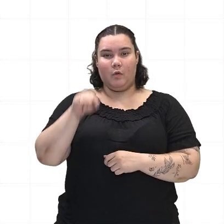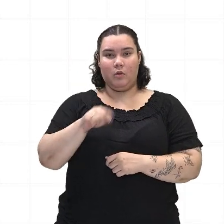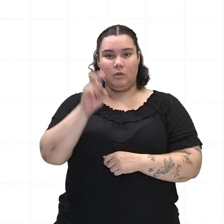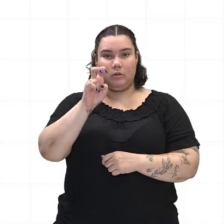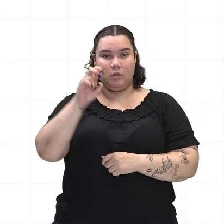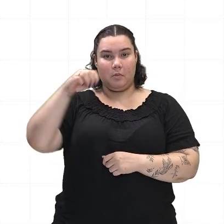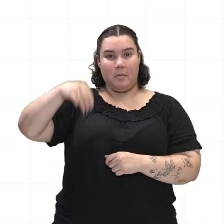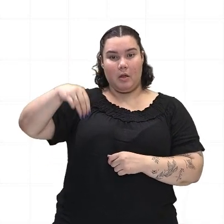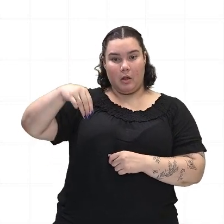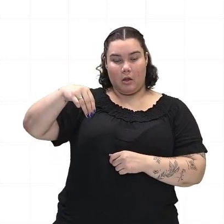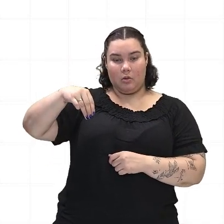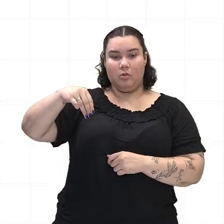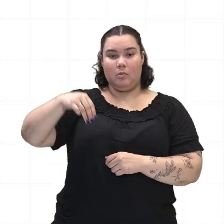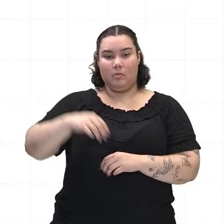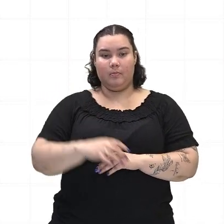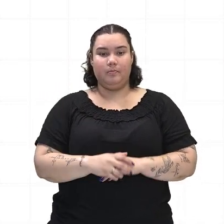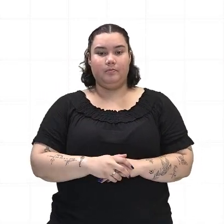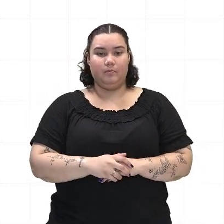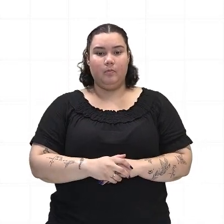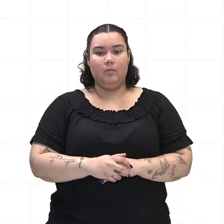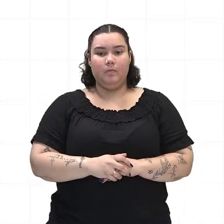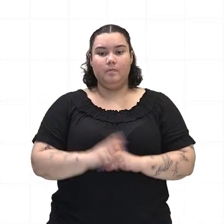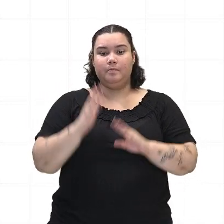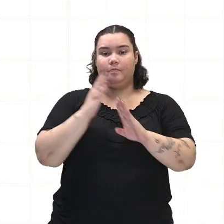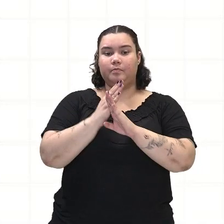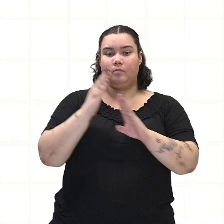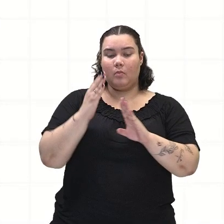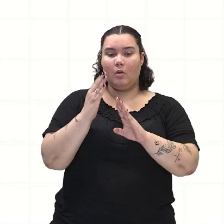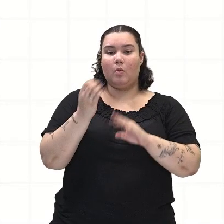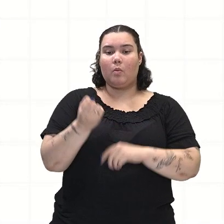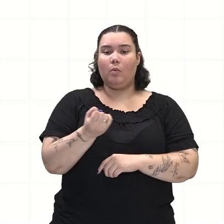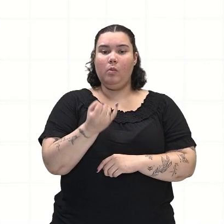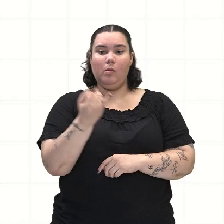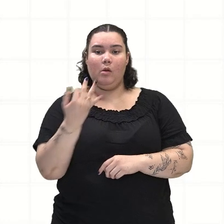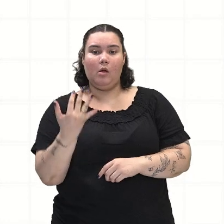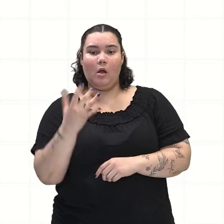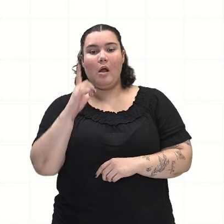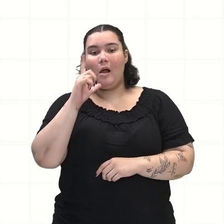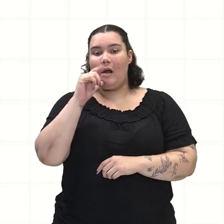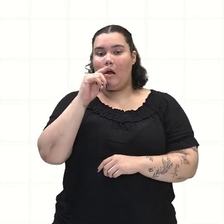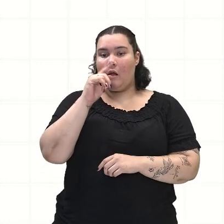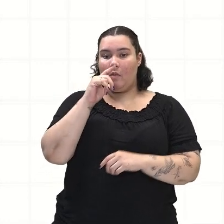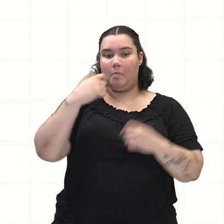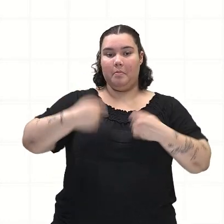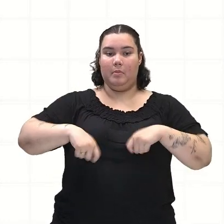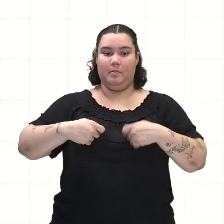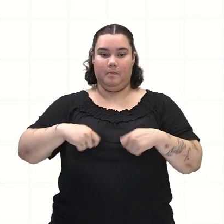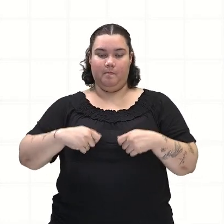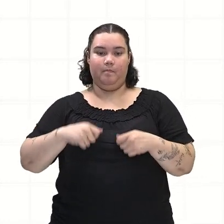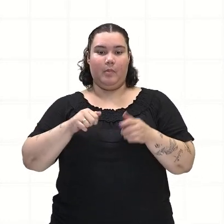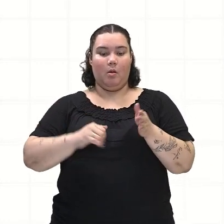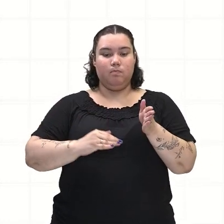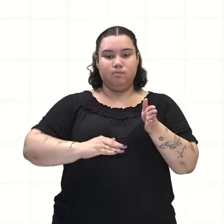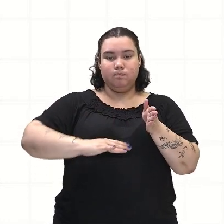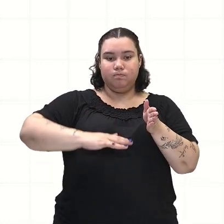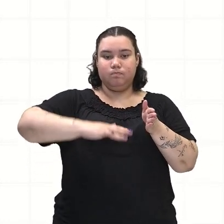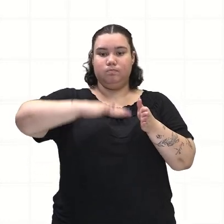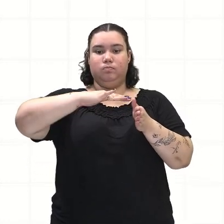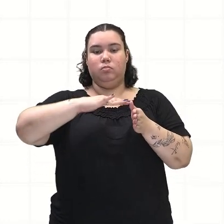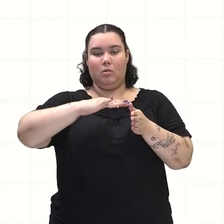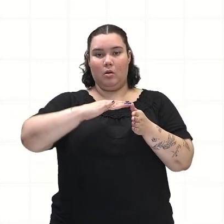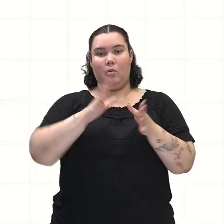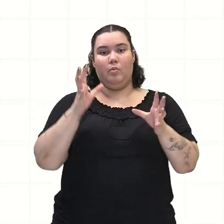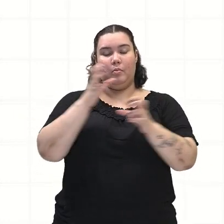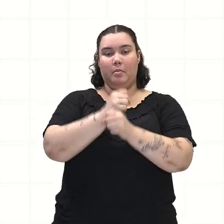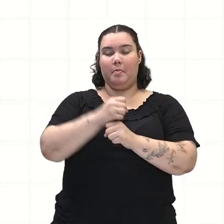metros, né, 2,5 metros, determine a quantidade de água necessária para enchê-la completamente